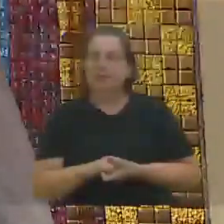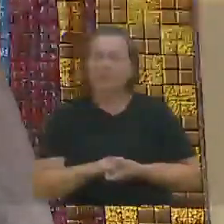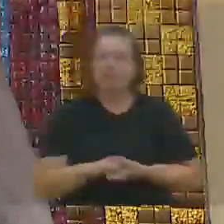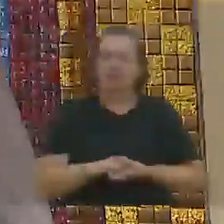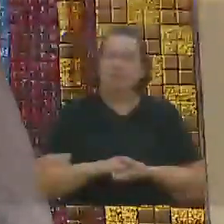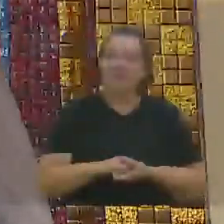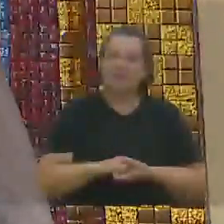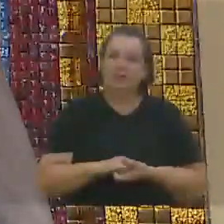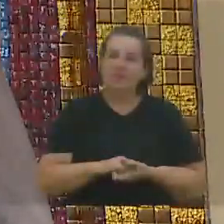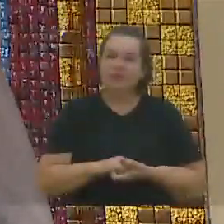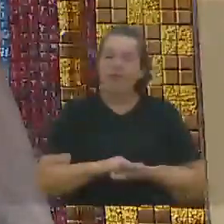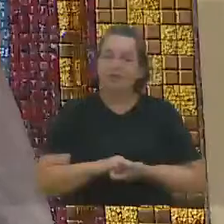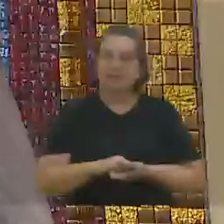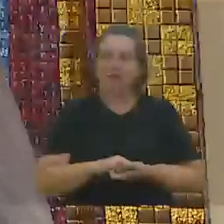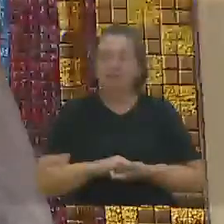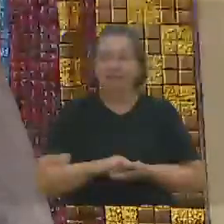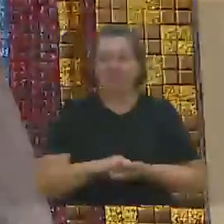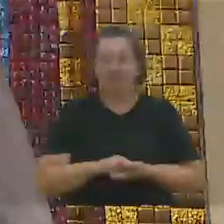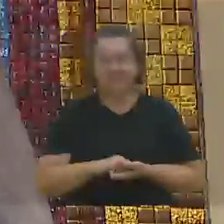universo.